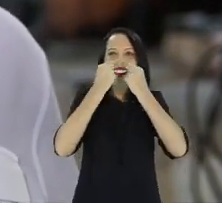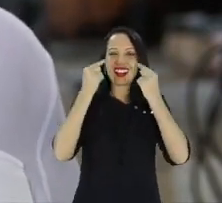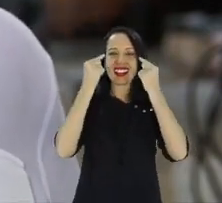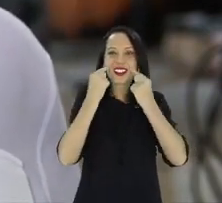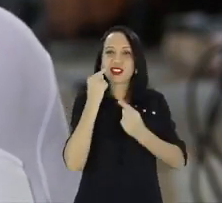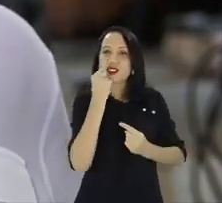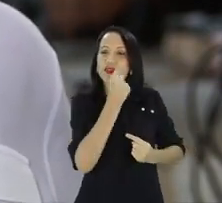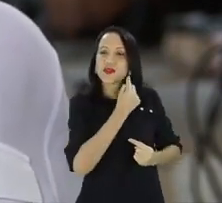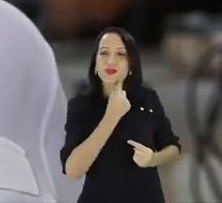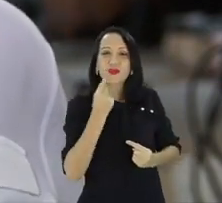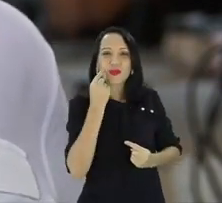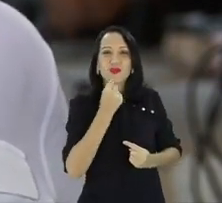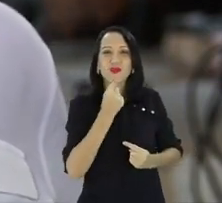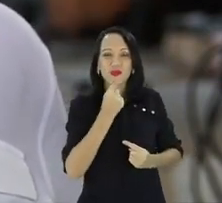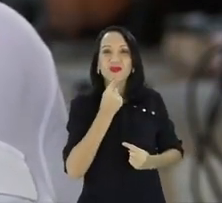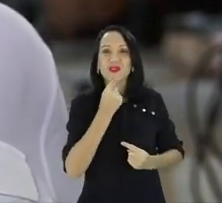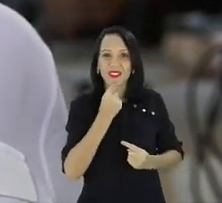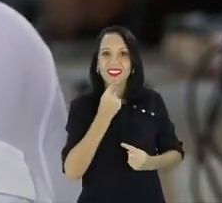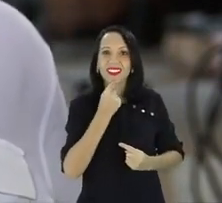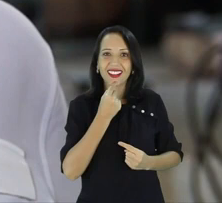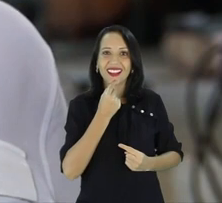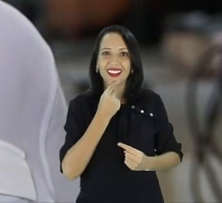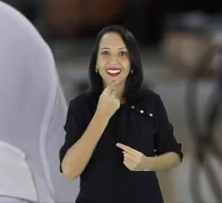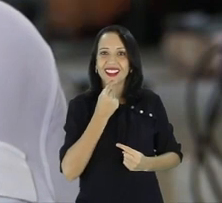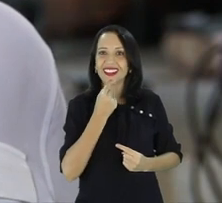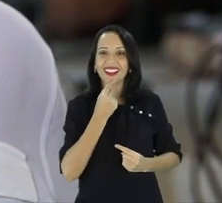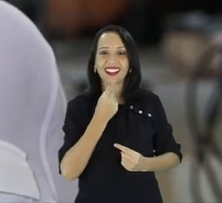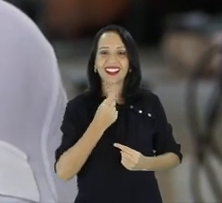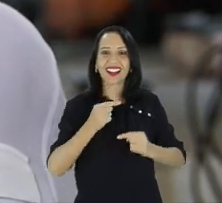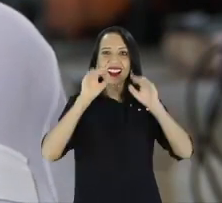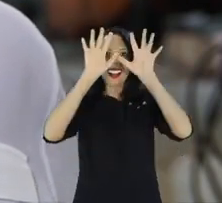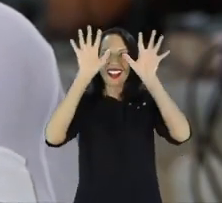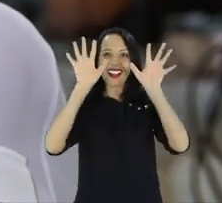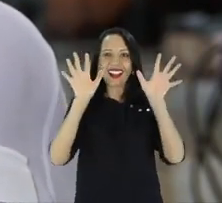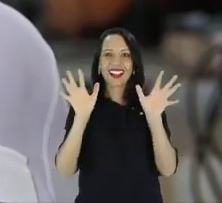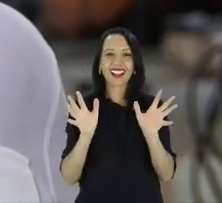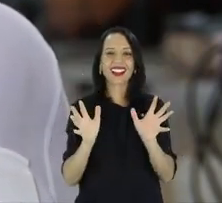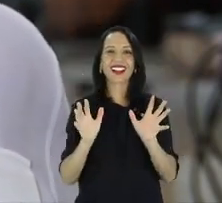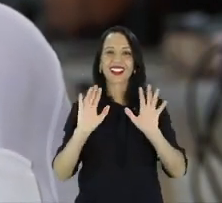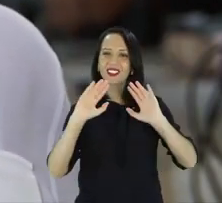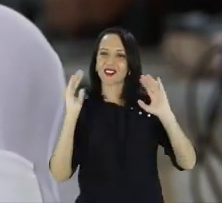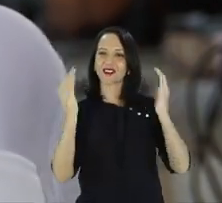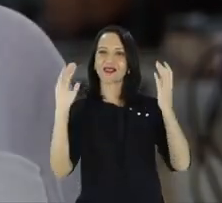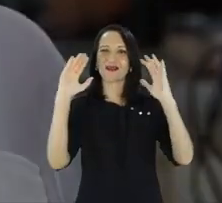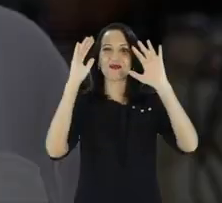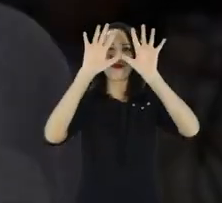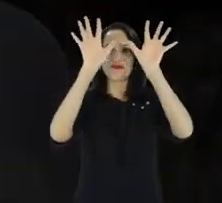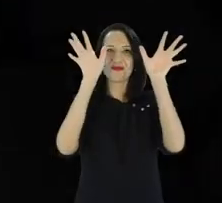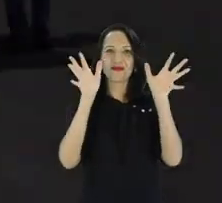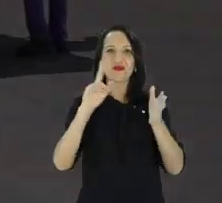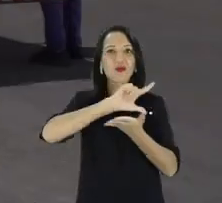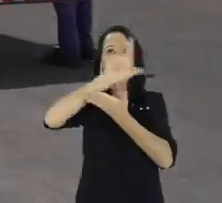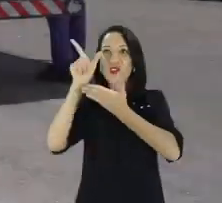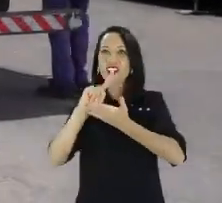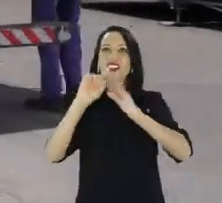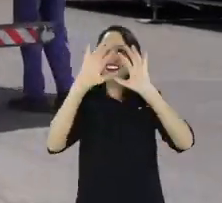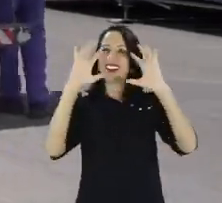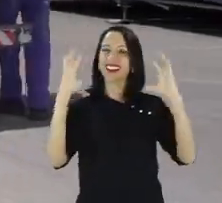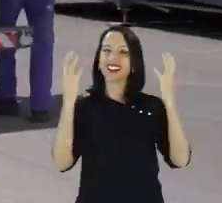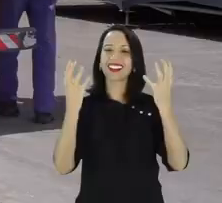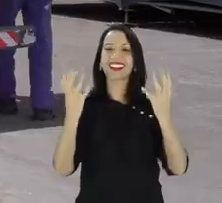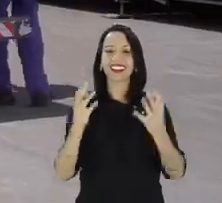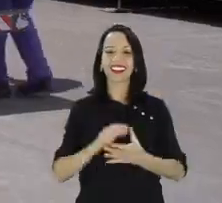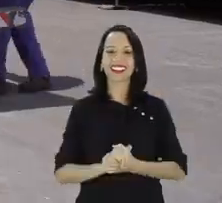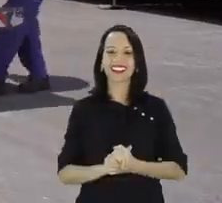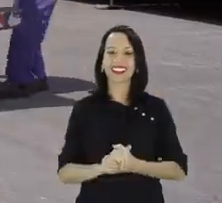na boca ainda não deixou liso ainda ela facilitou todo o rosto dele gente como